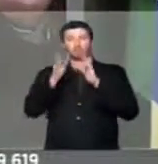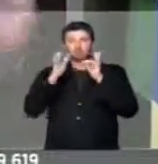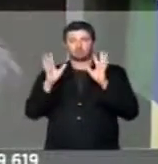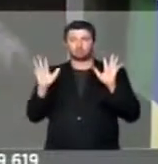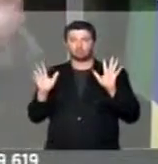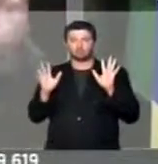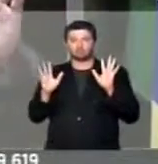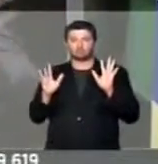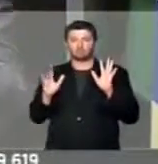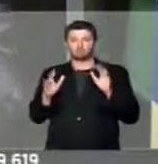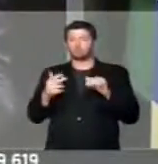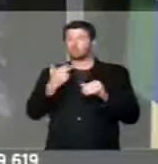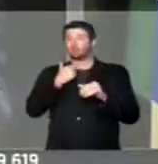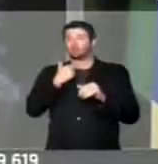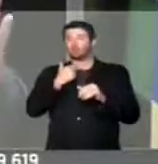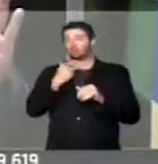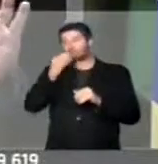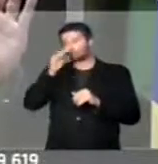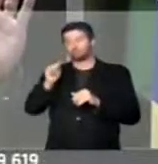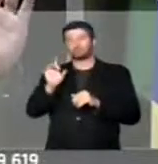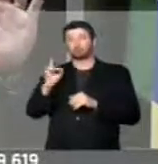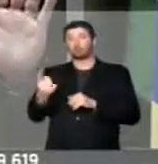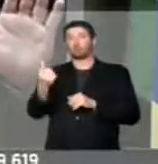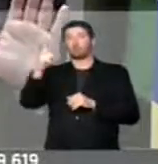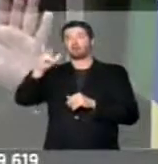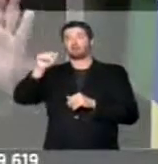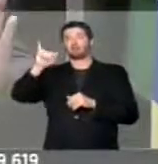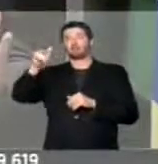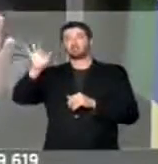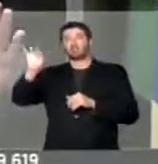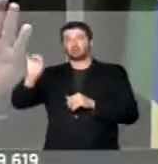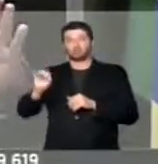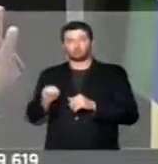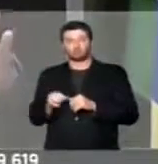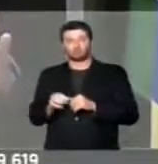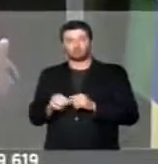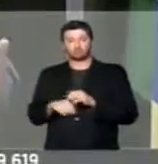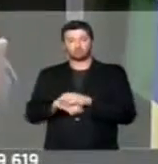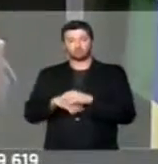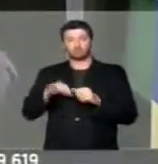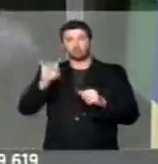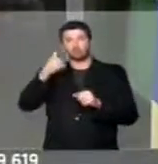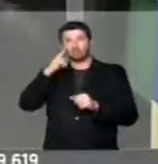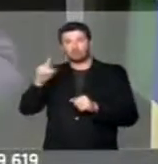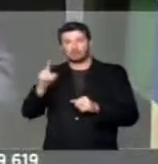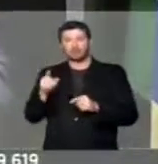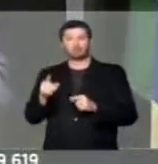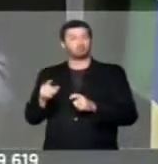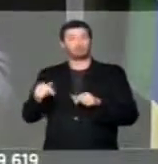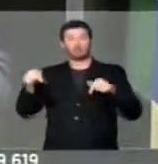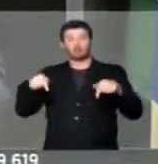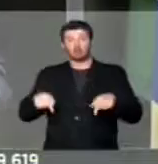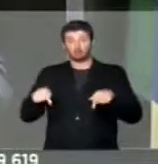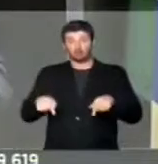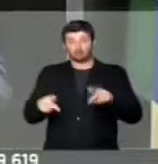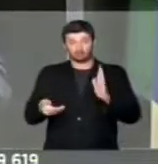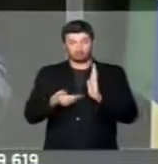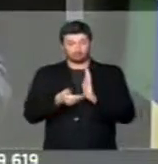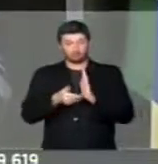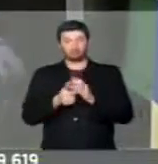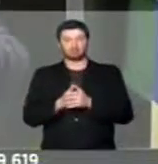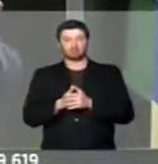e não pode levar em consideração o seu lava-jato só as pedaladas aqui na